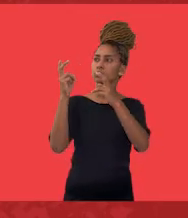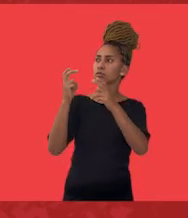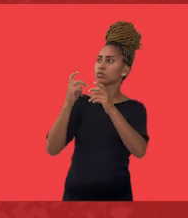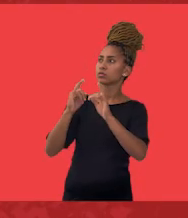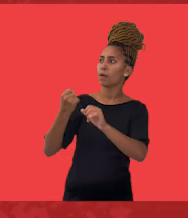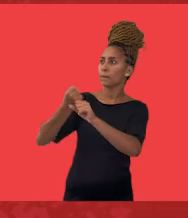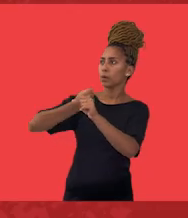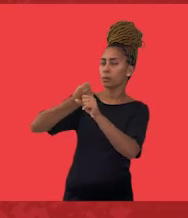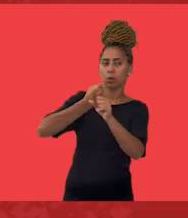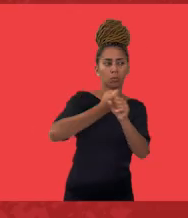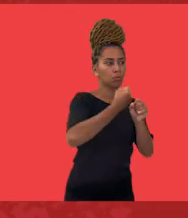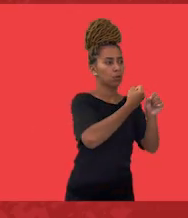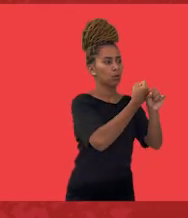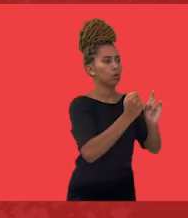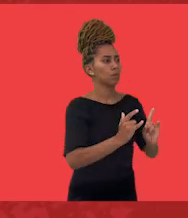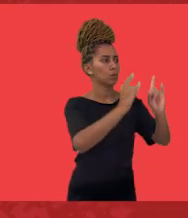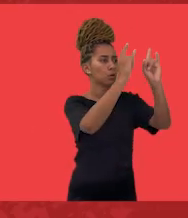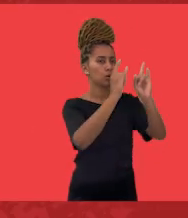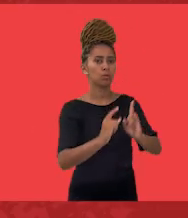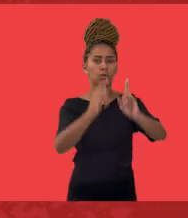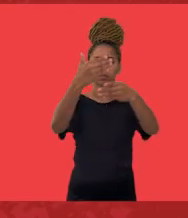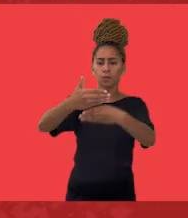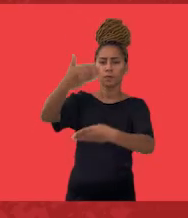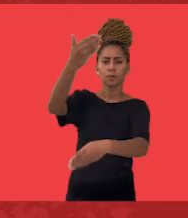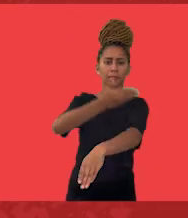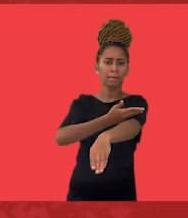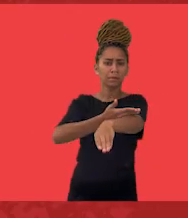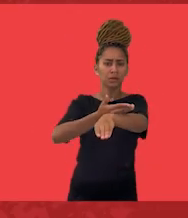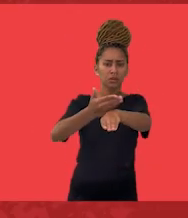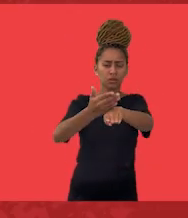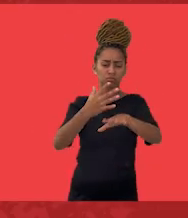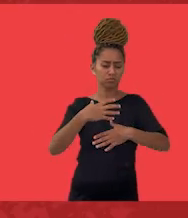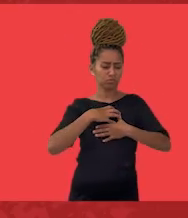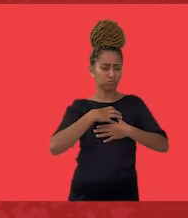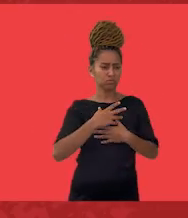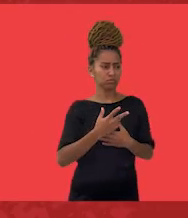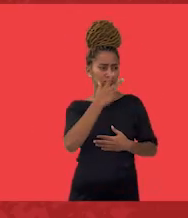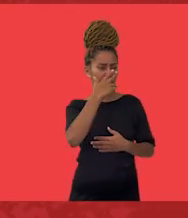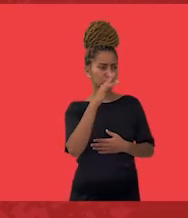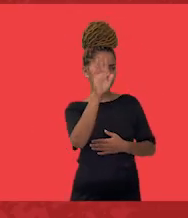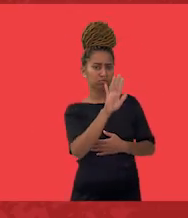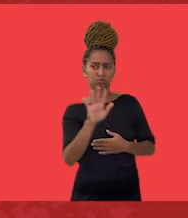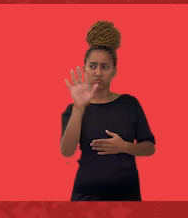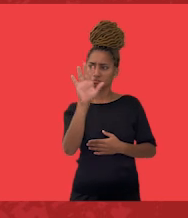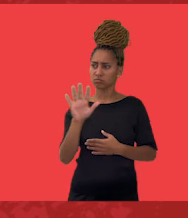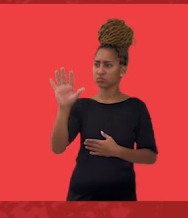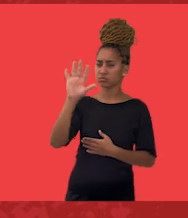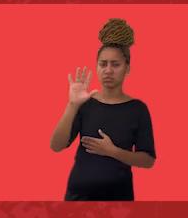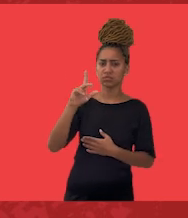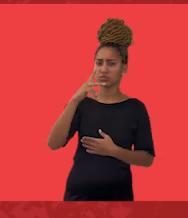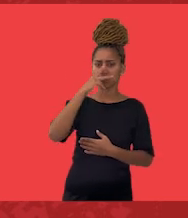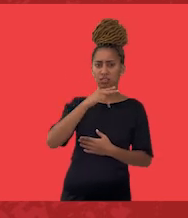Subtexto. Aprecia caminhar longas distâncias, quase sem sair do lugar.